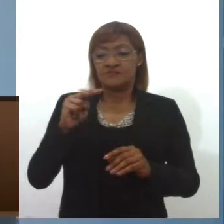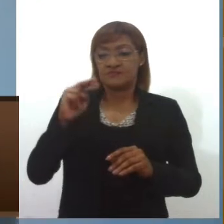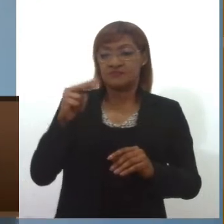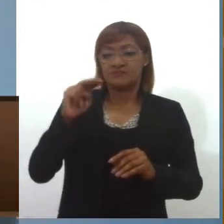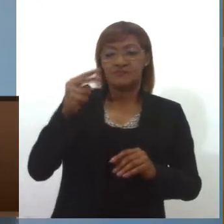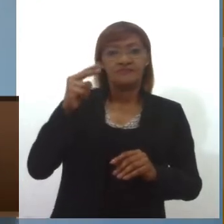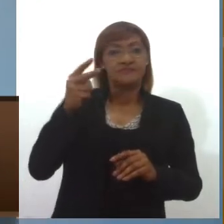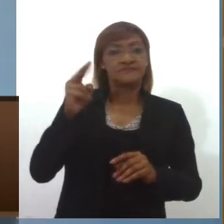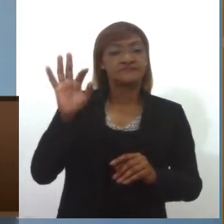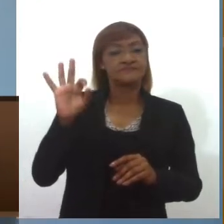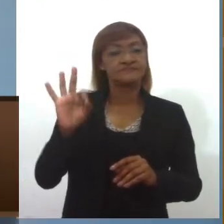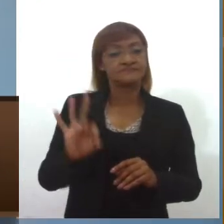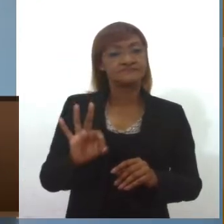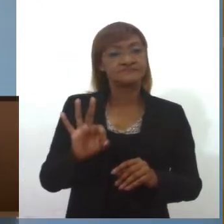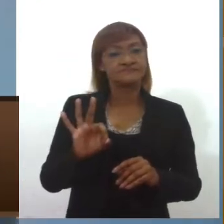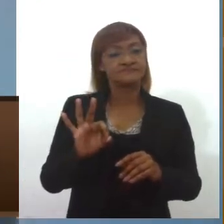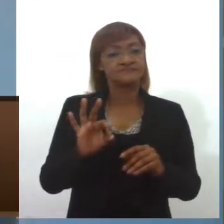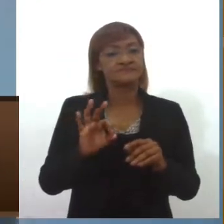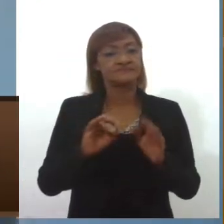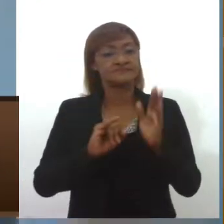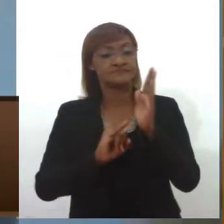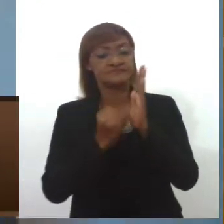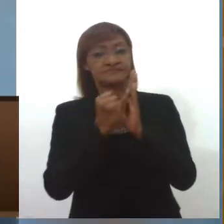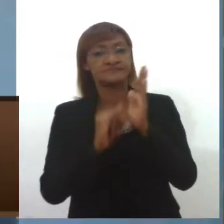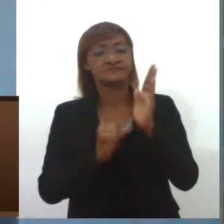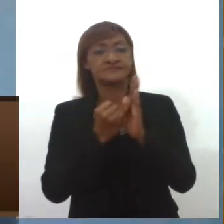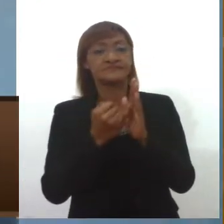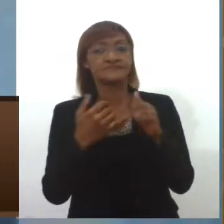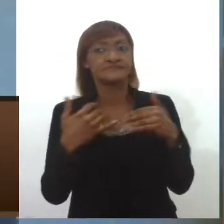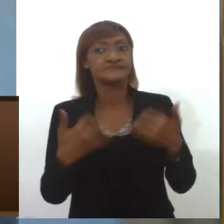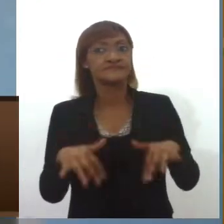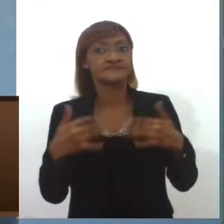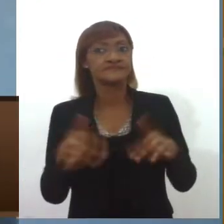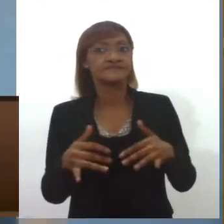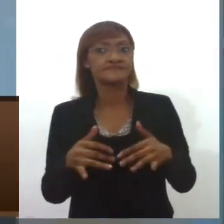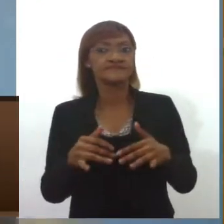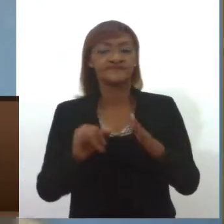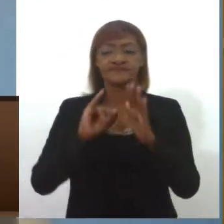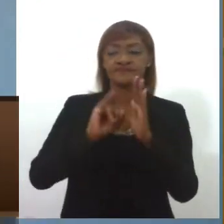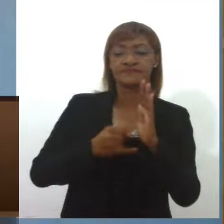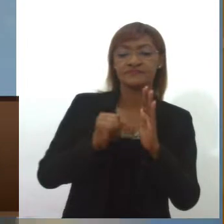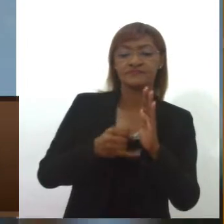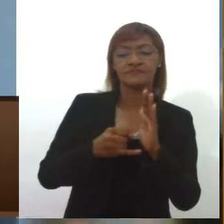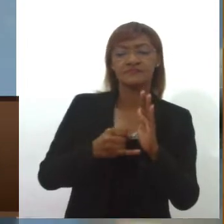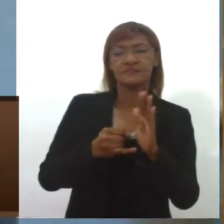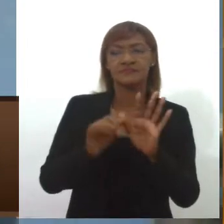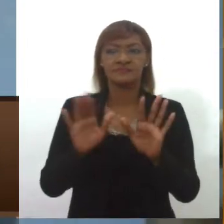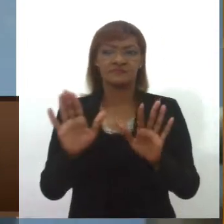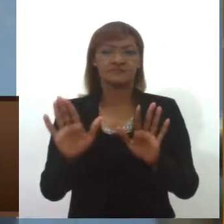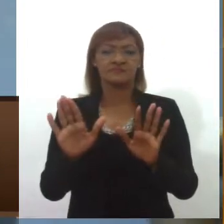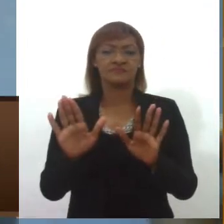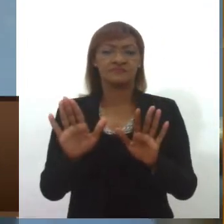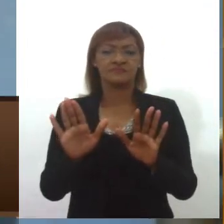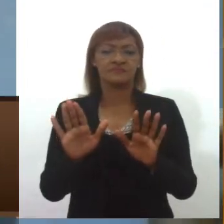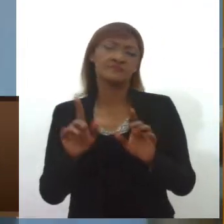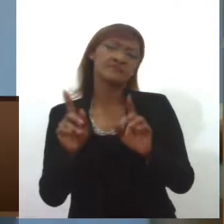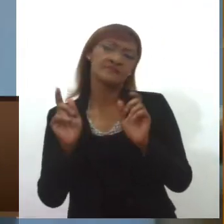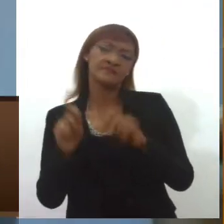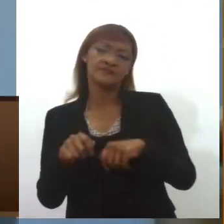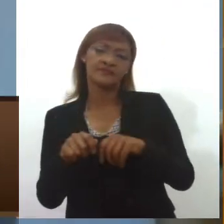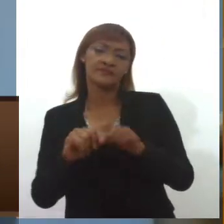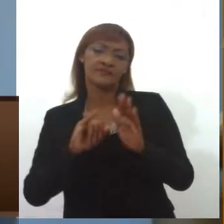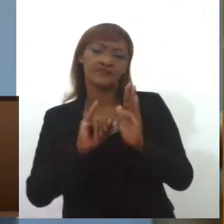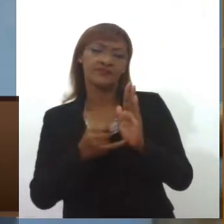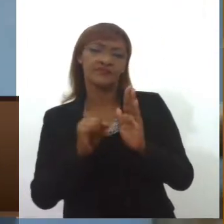por controlá-la não vai fazer nada? Não, então vamos elevar os juros. Mas espera aí, será que a elevação desses juros vai de fato